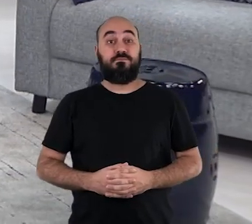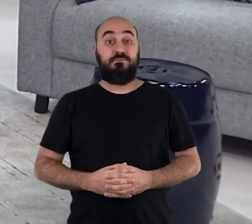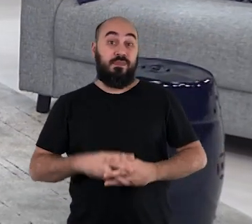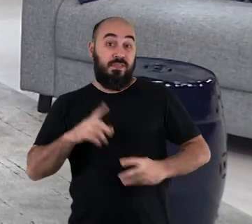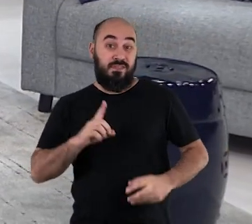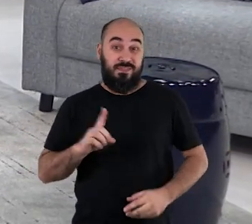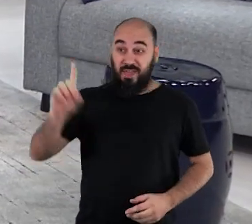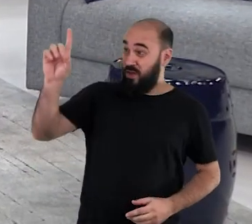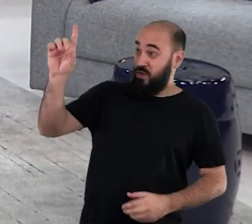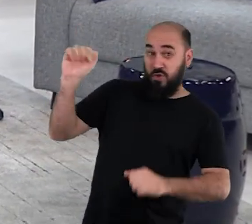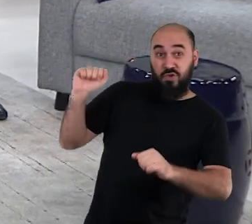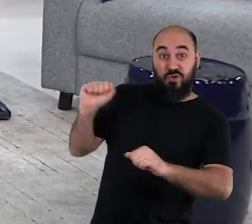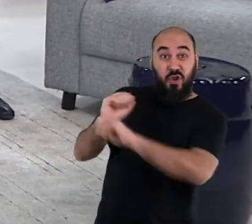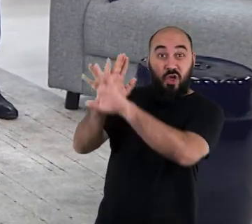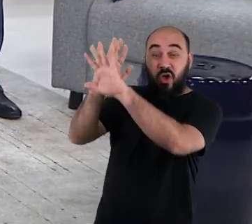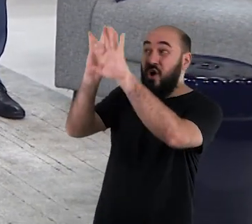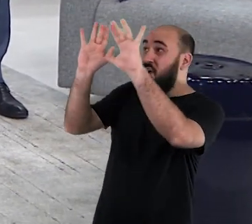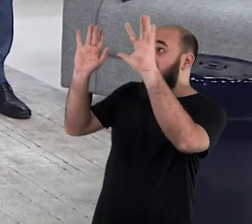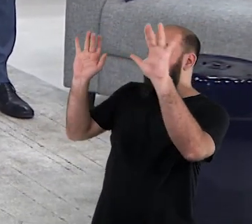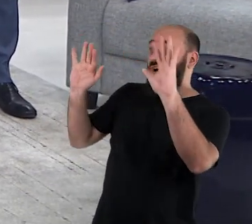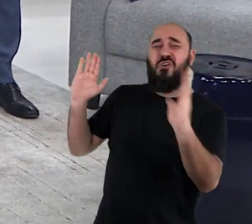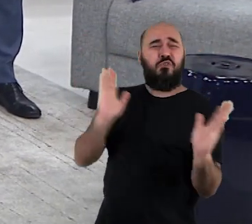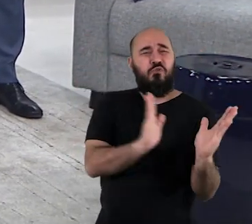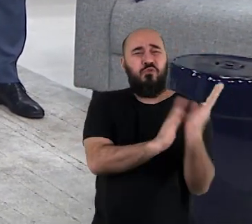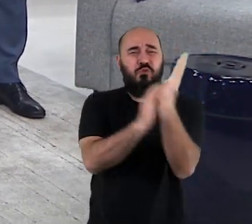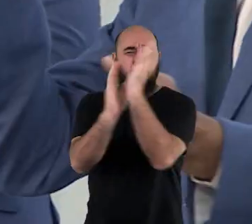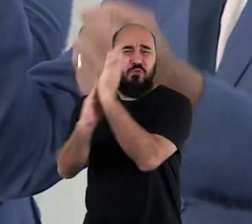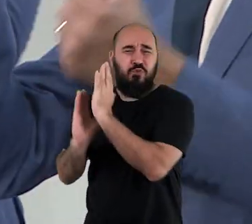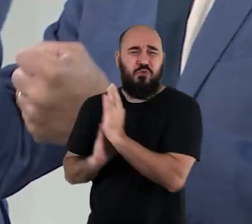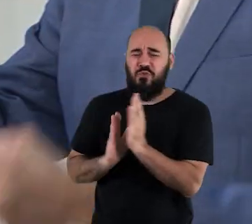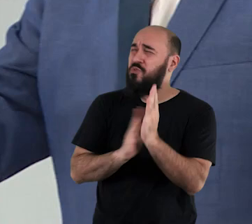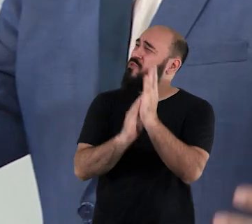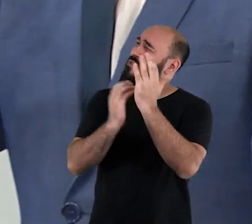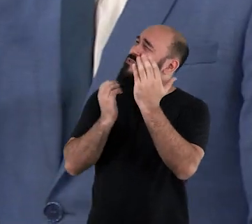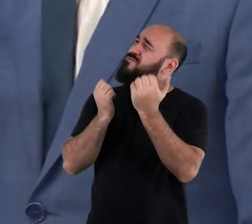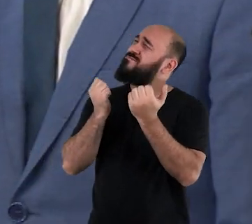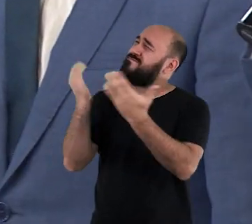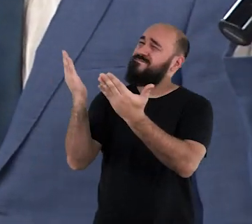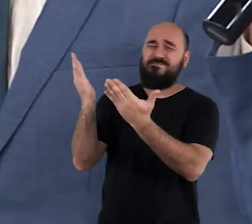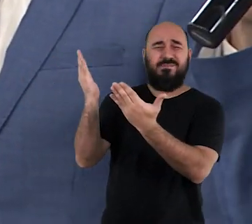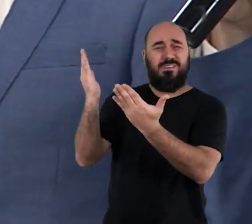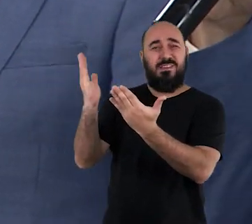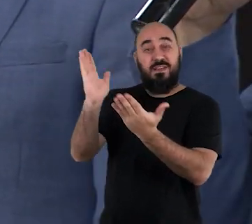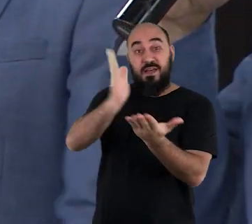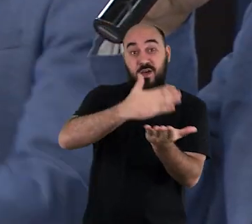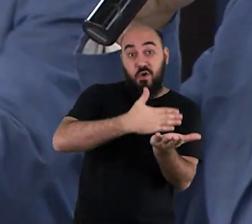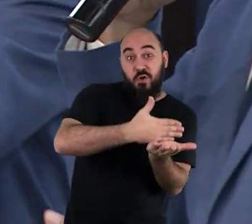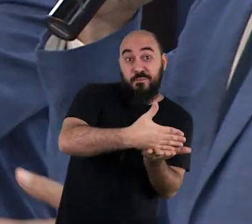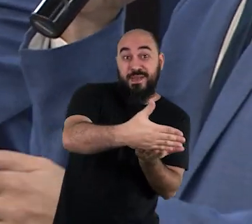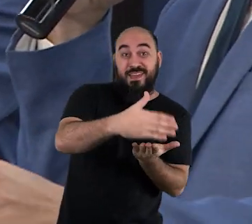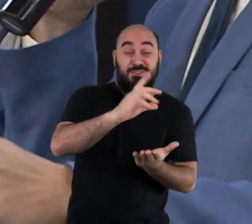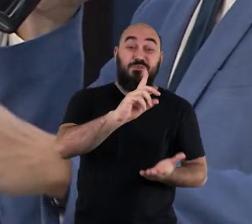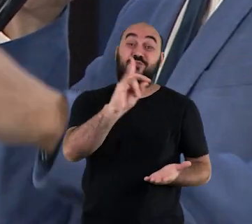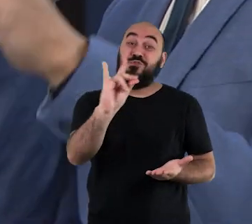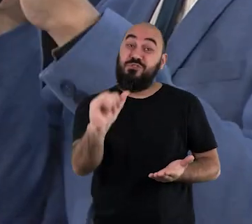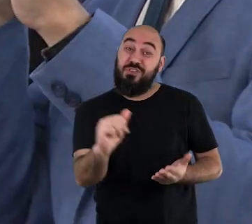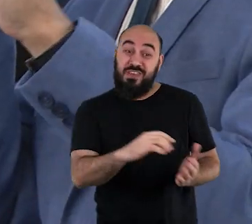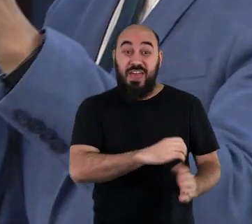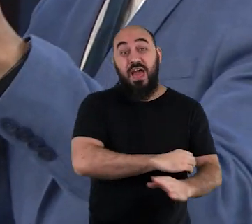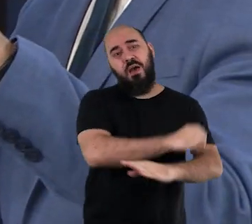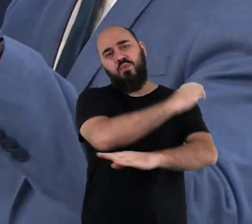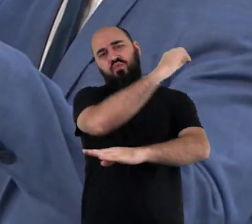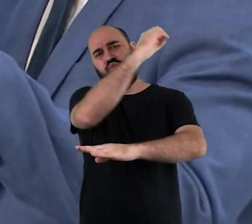seja glória e todo louvor, do princípio desse dia até o sol